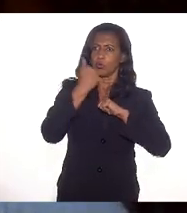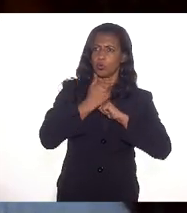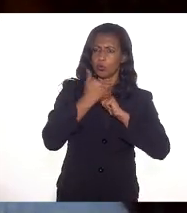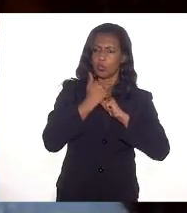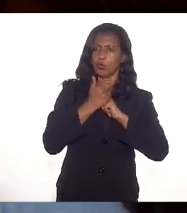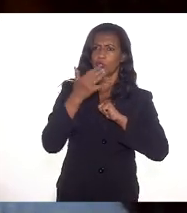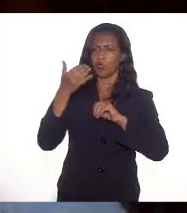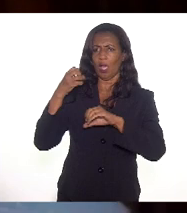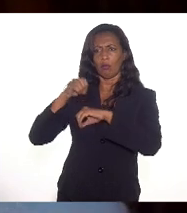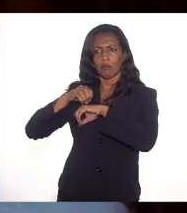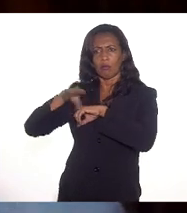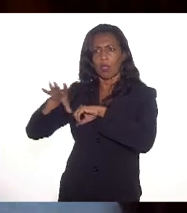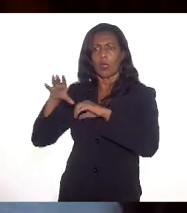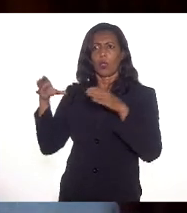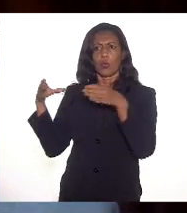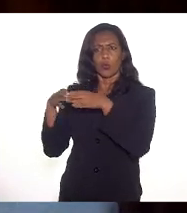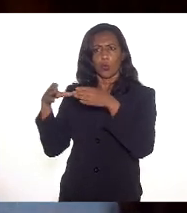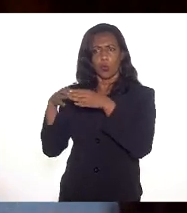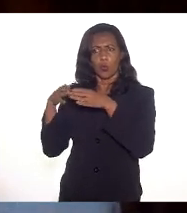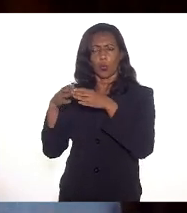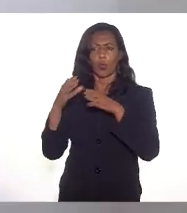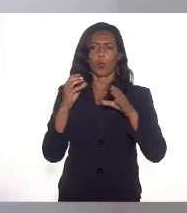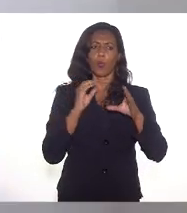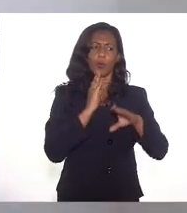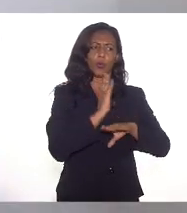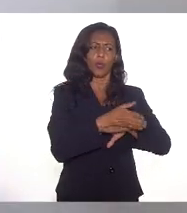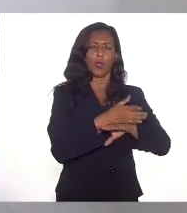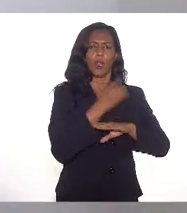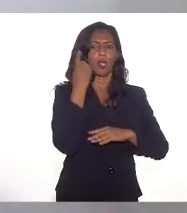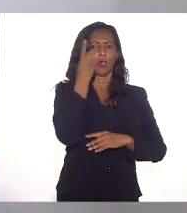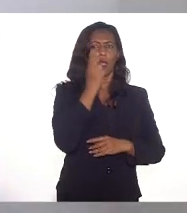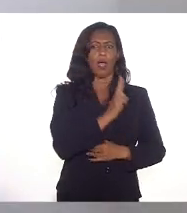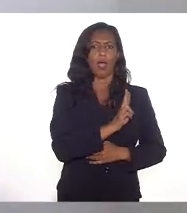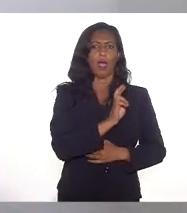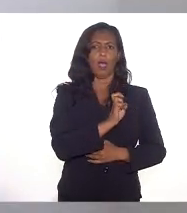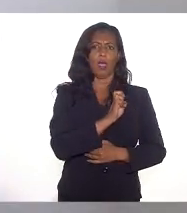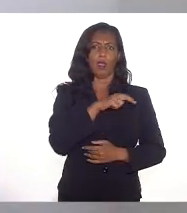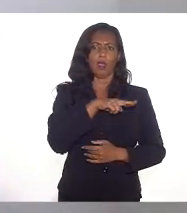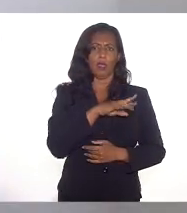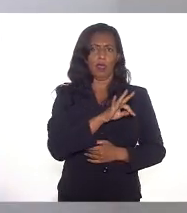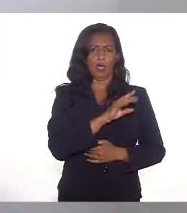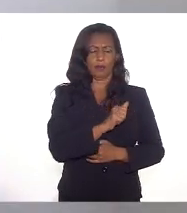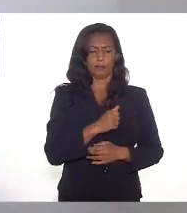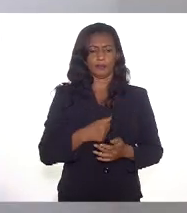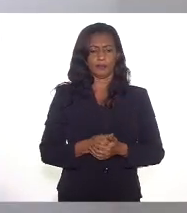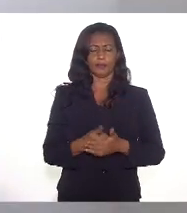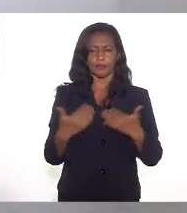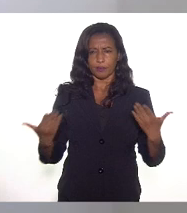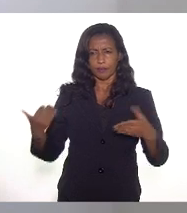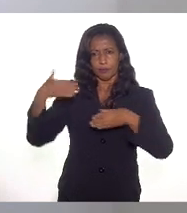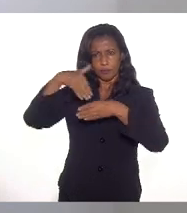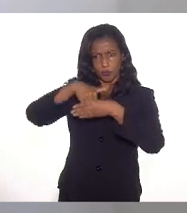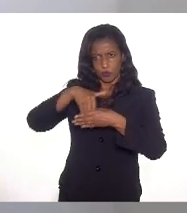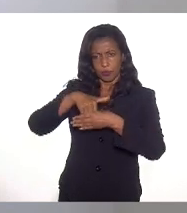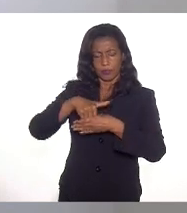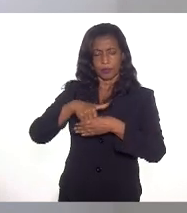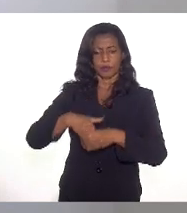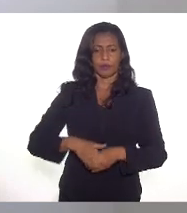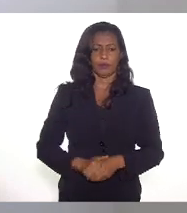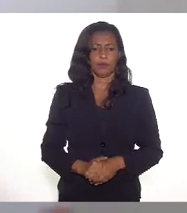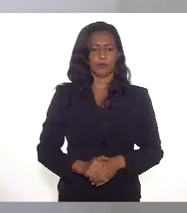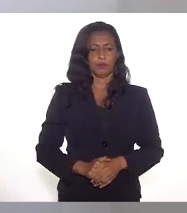no grupo como para a deputada Renata. Ok. Então, nós vamos votar o projeto salvo destaque.